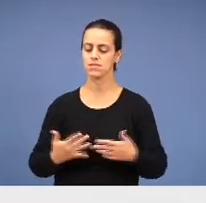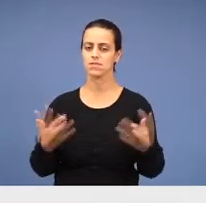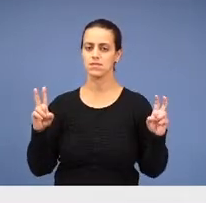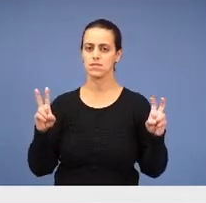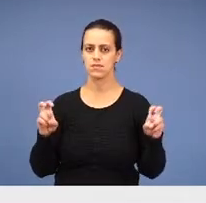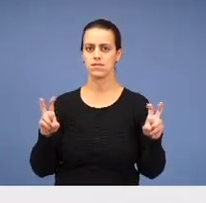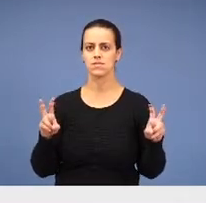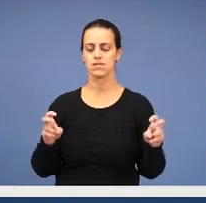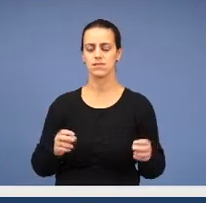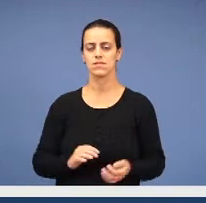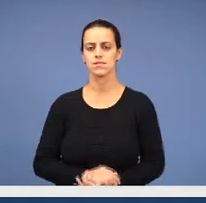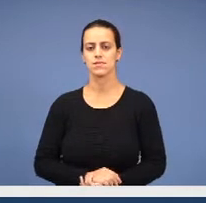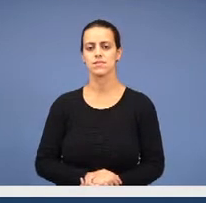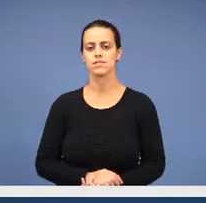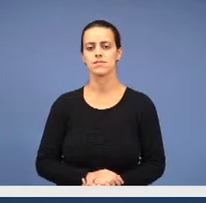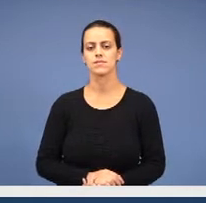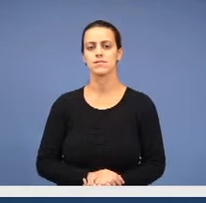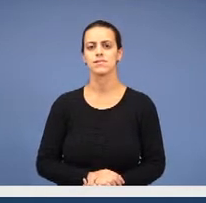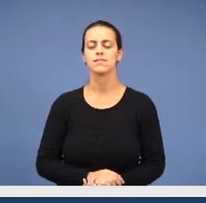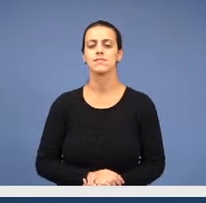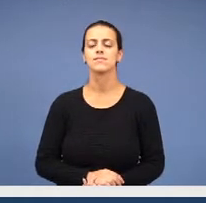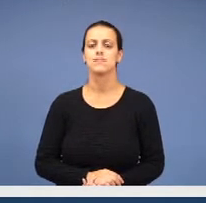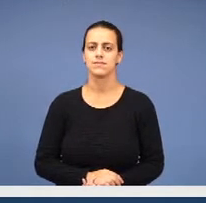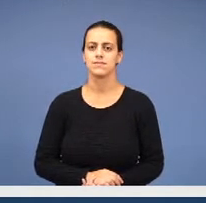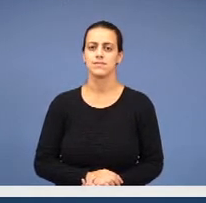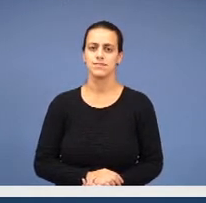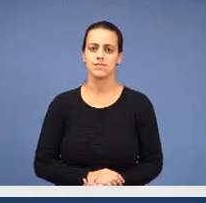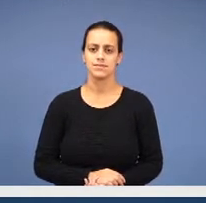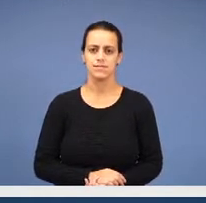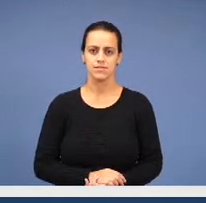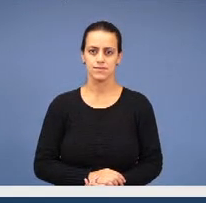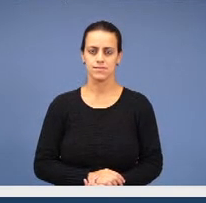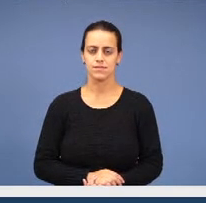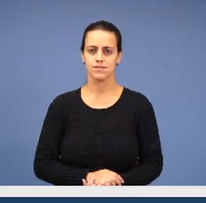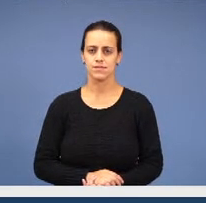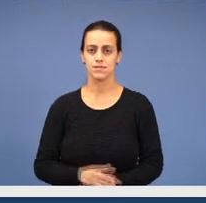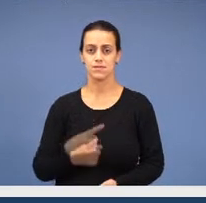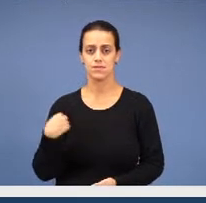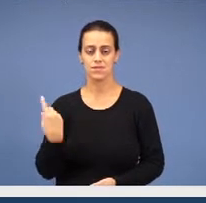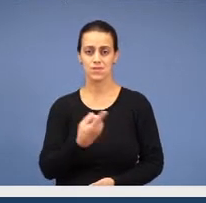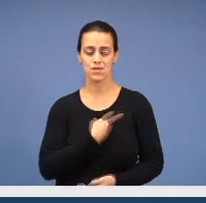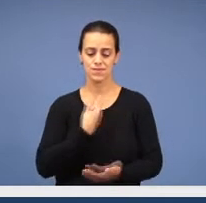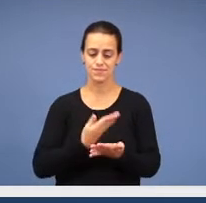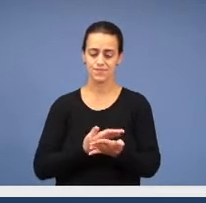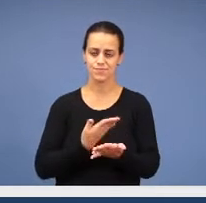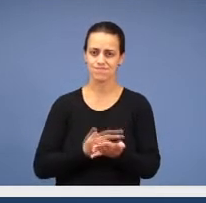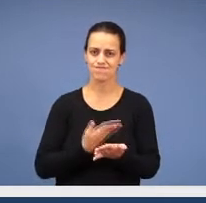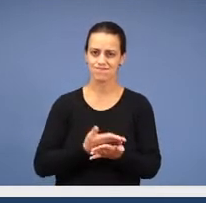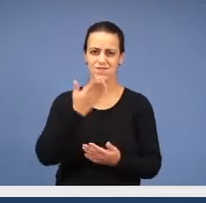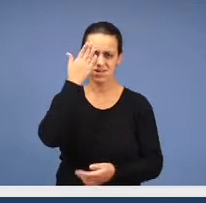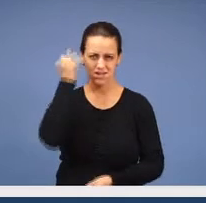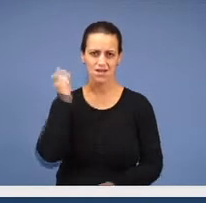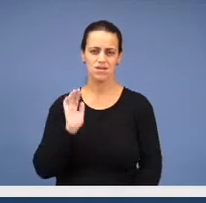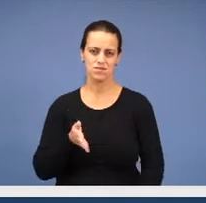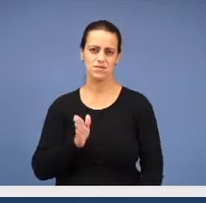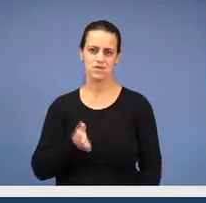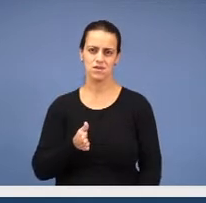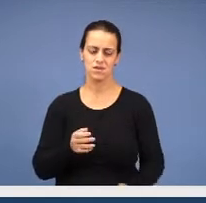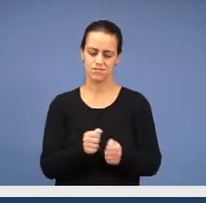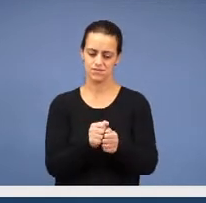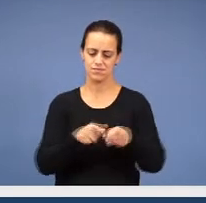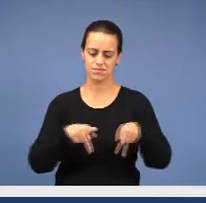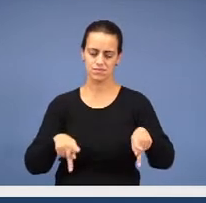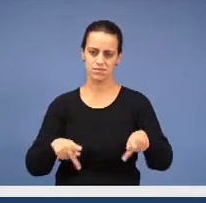voltar o que eu botei. Bem, irmãos, nós estamos fazendo o estudo, todos sabem, do livro de